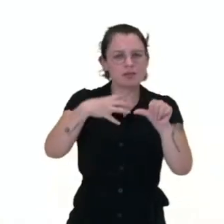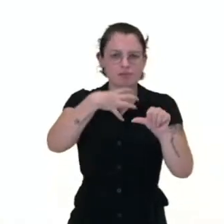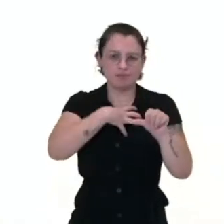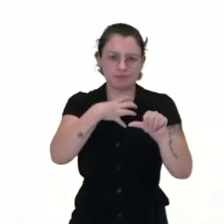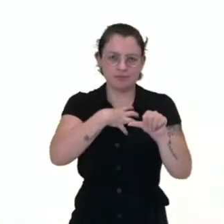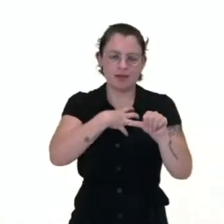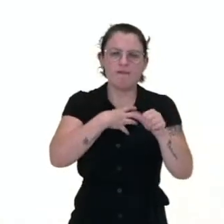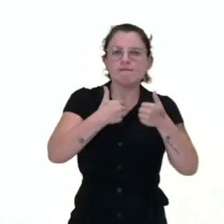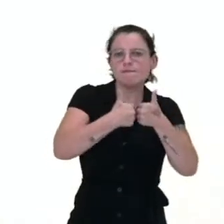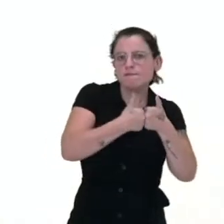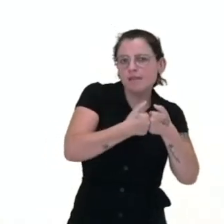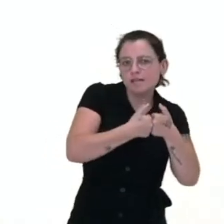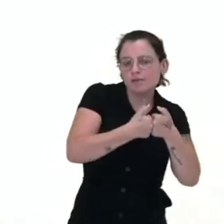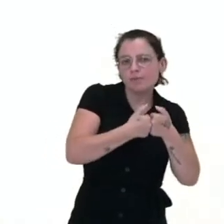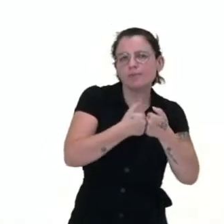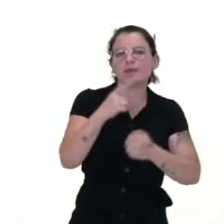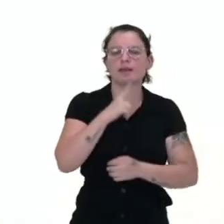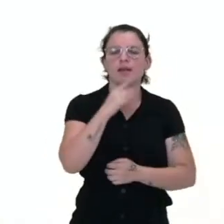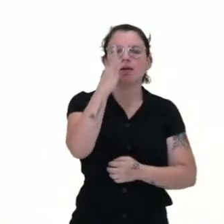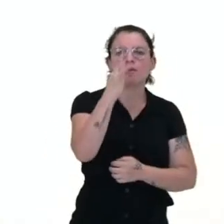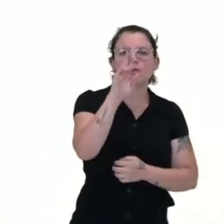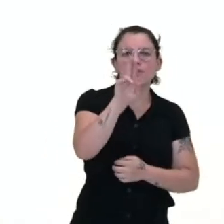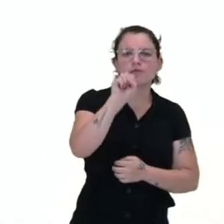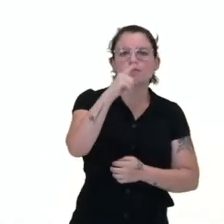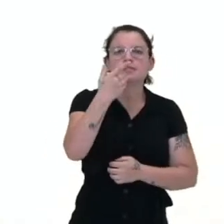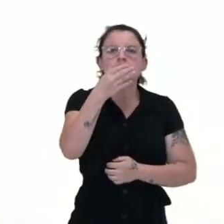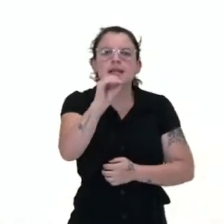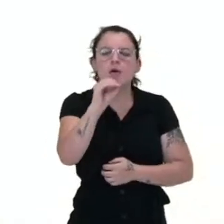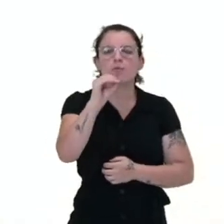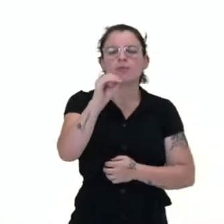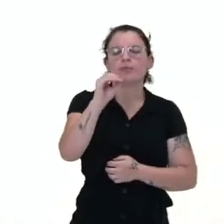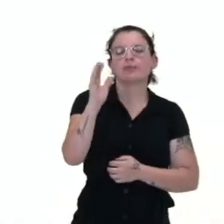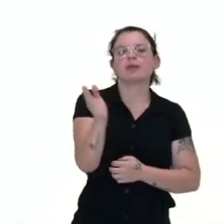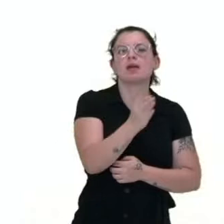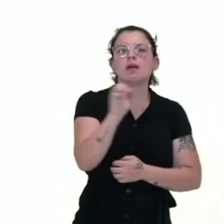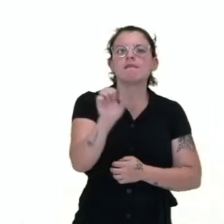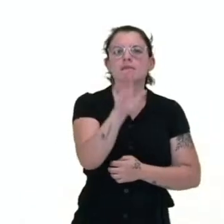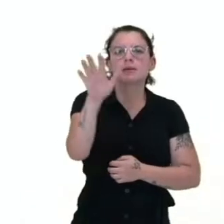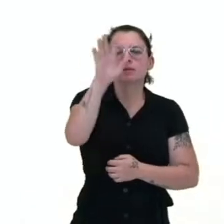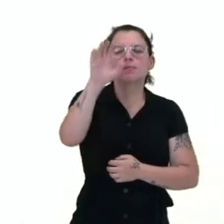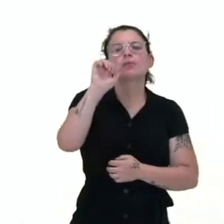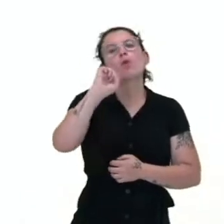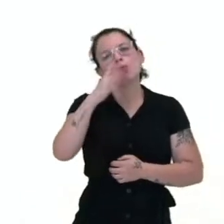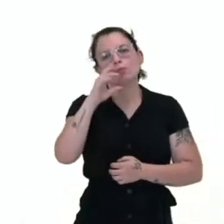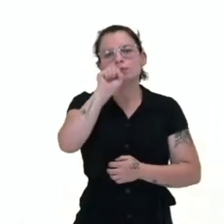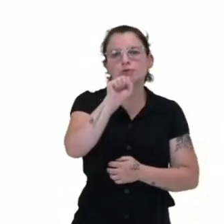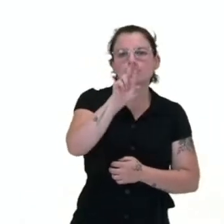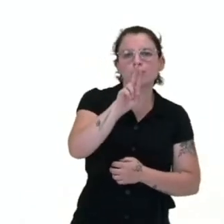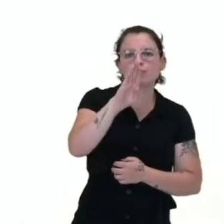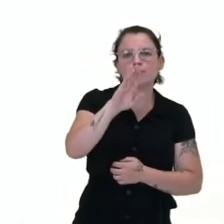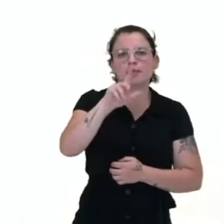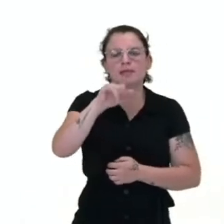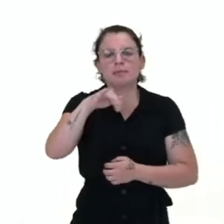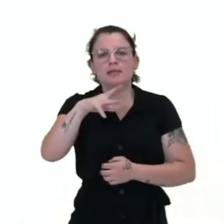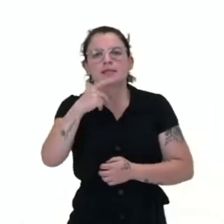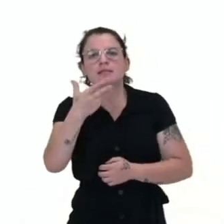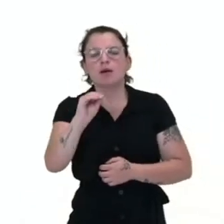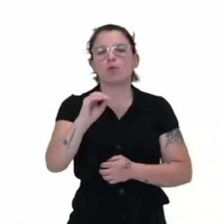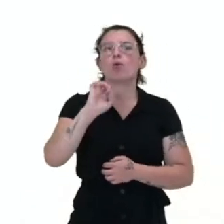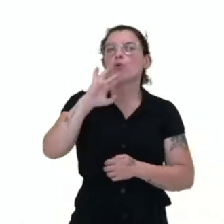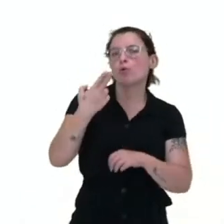por exemplo, fusão, vaporização, sublimação, solidificação